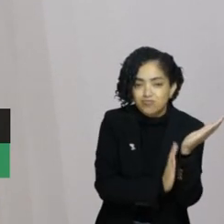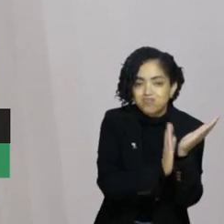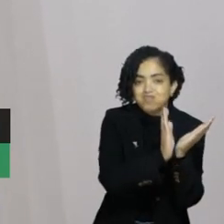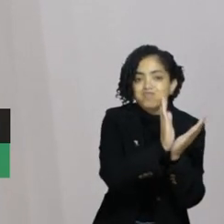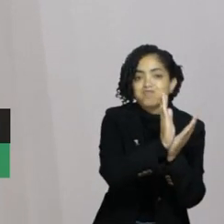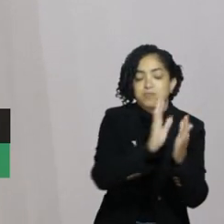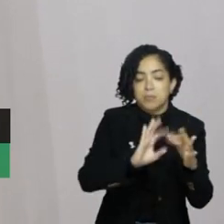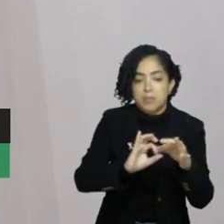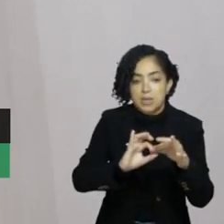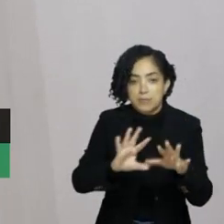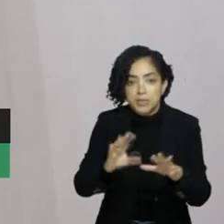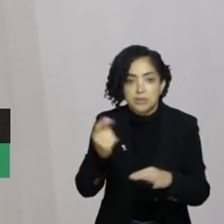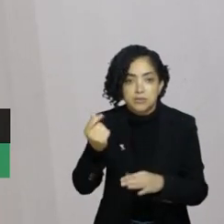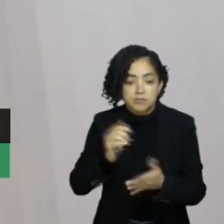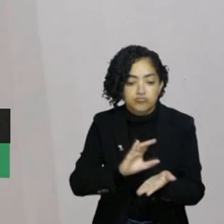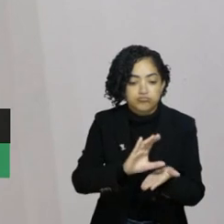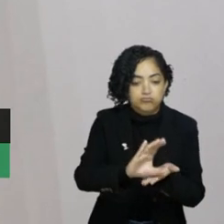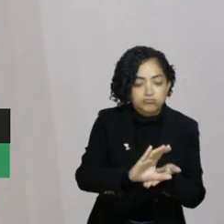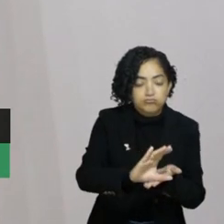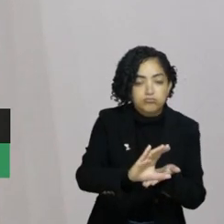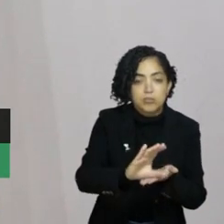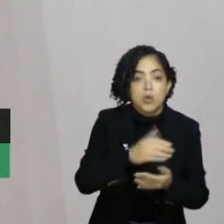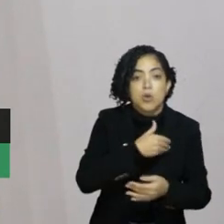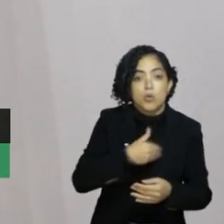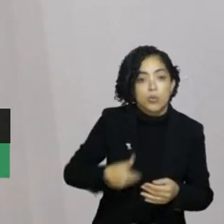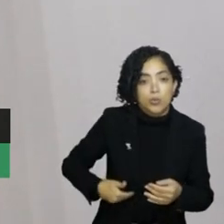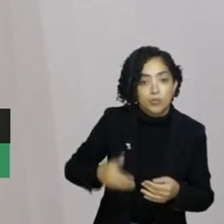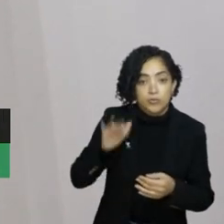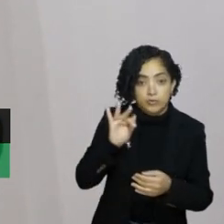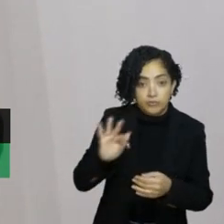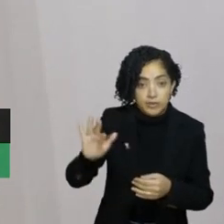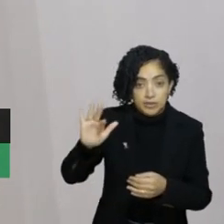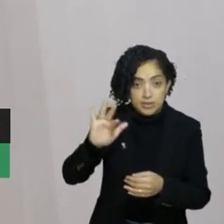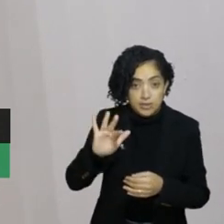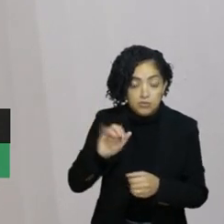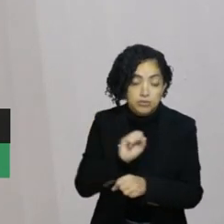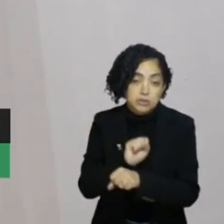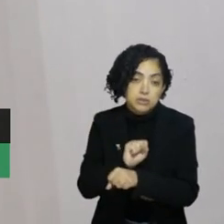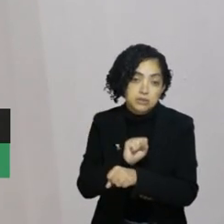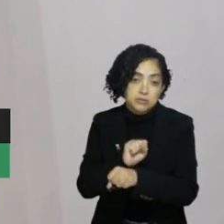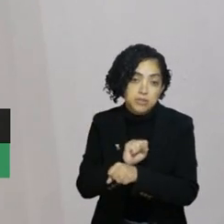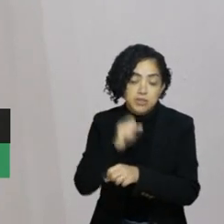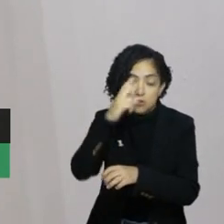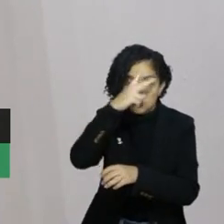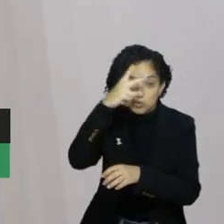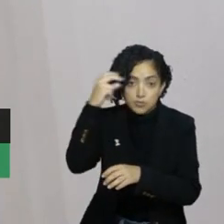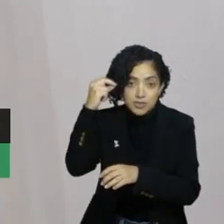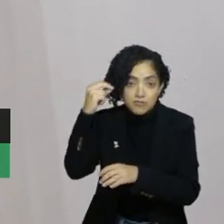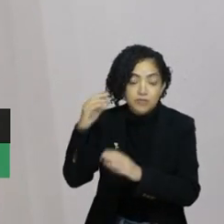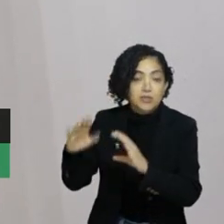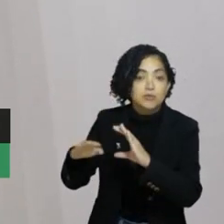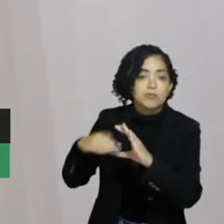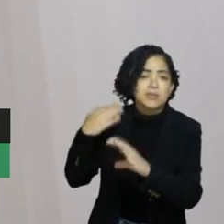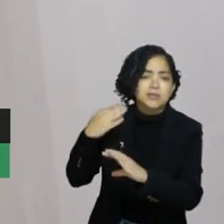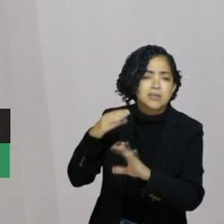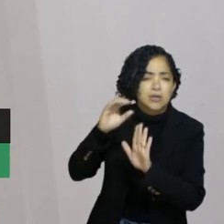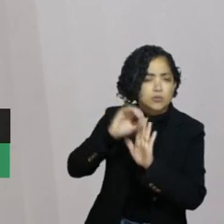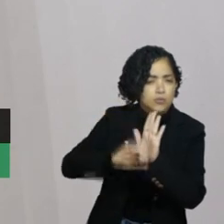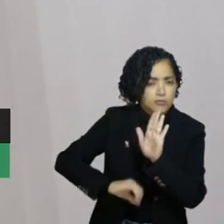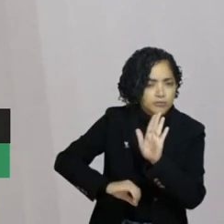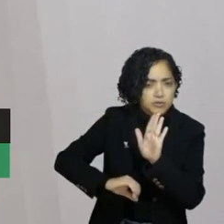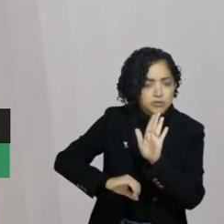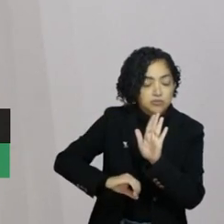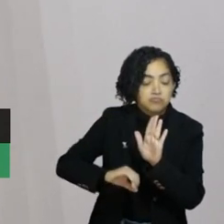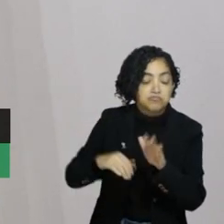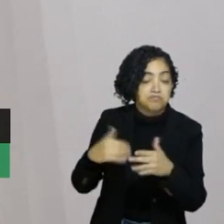liberação de verbas. O governo federal diz que está esperando os prefeitos mandarem ofícios.